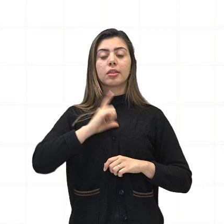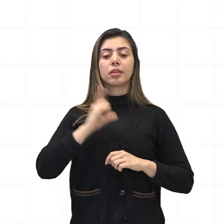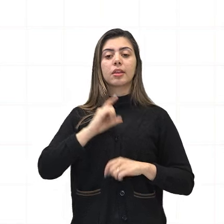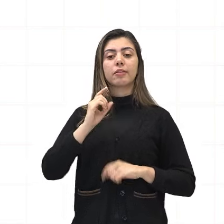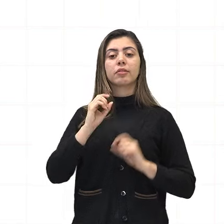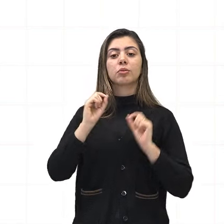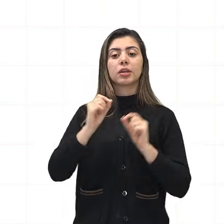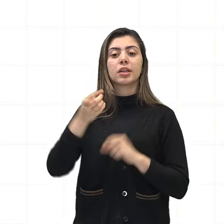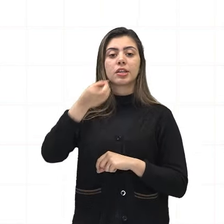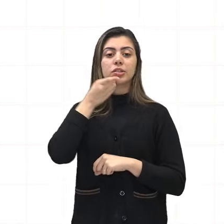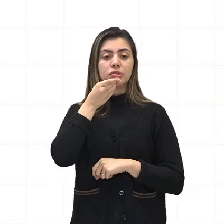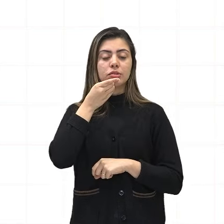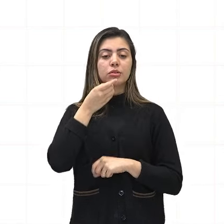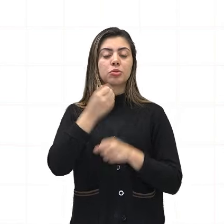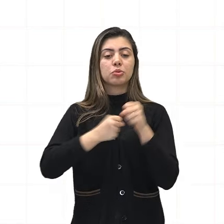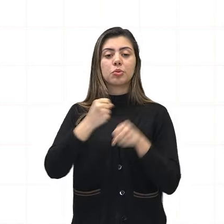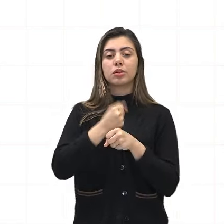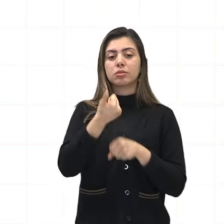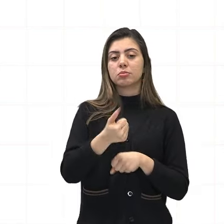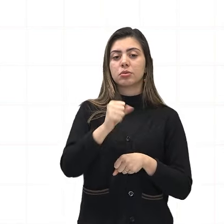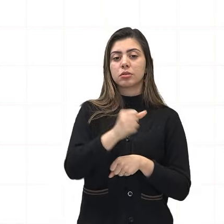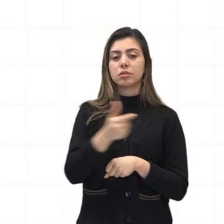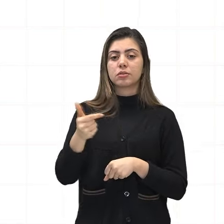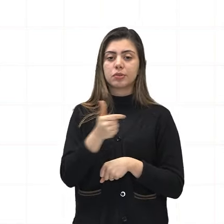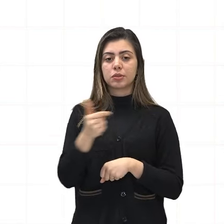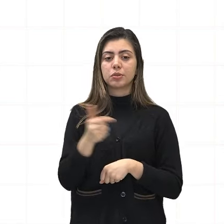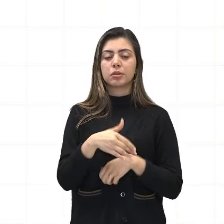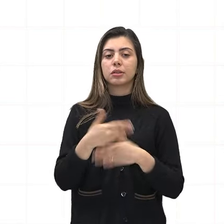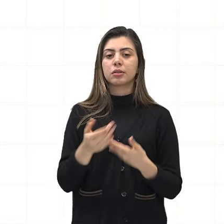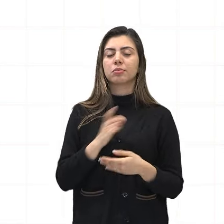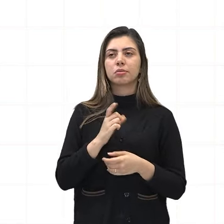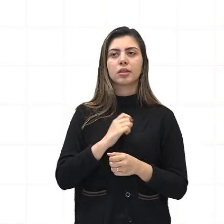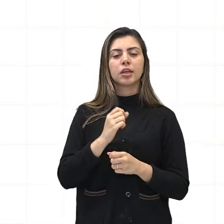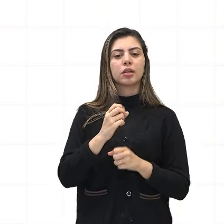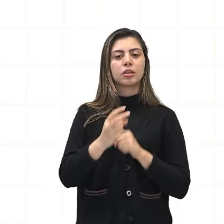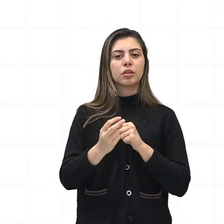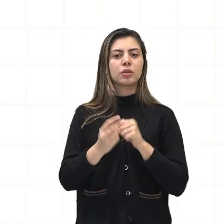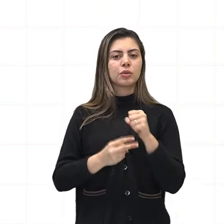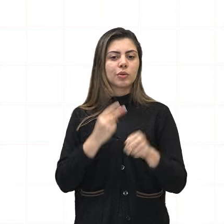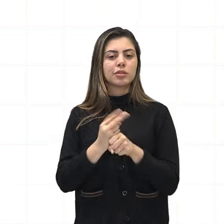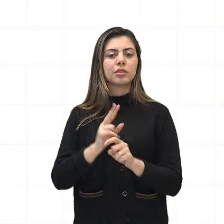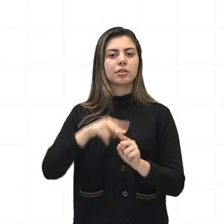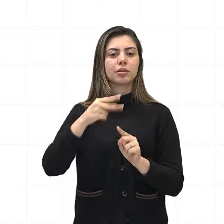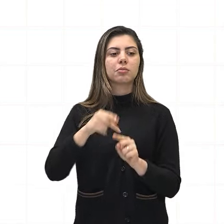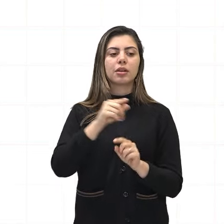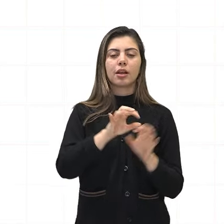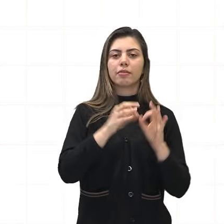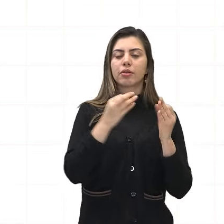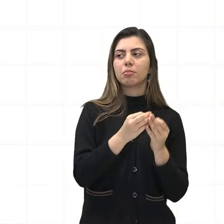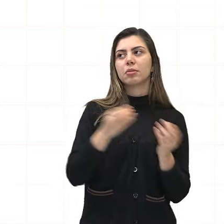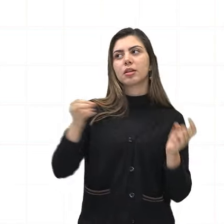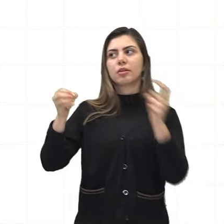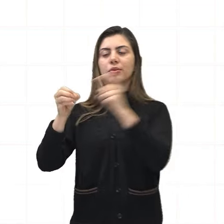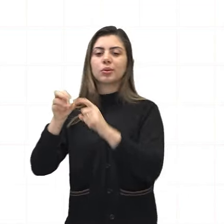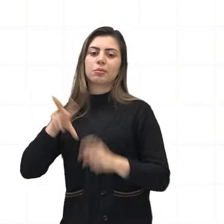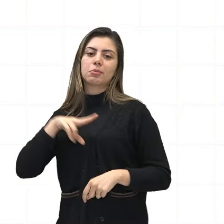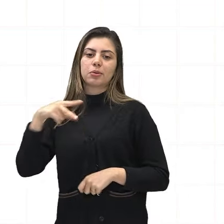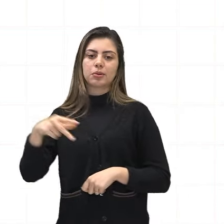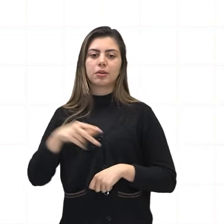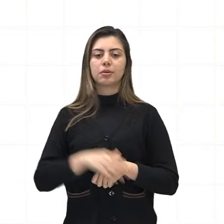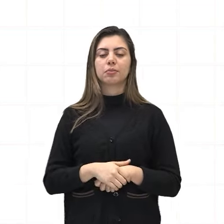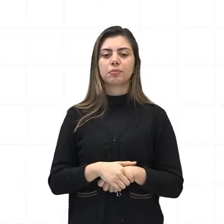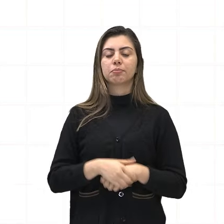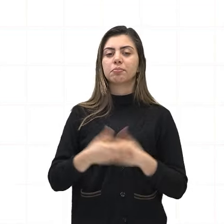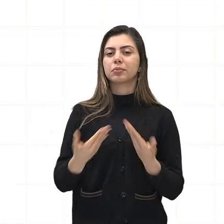proclamada em 1822, ou seja, 2 anos após a volta da família real portuguesa para onde? Para